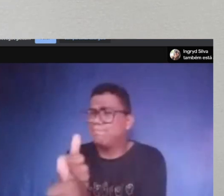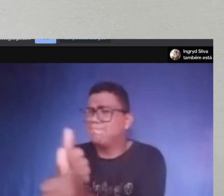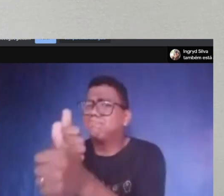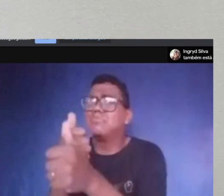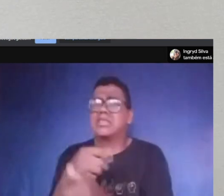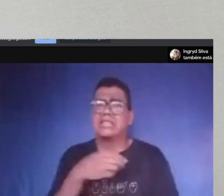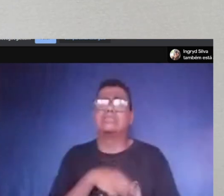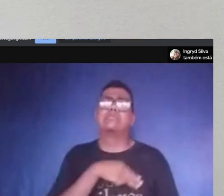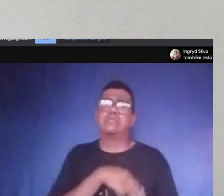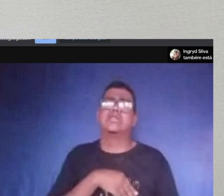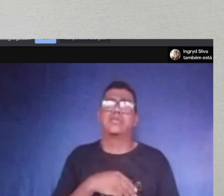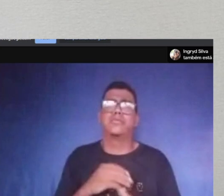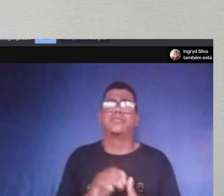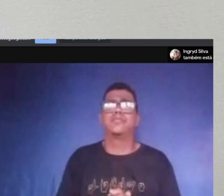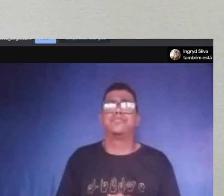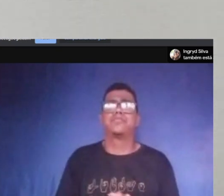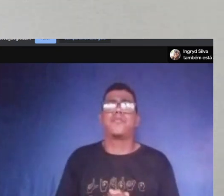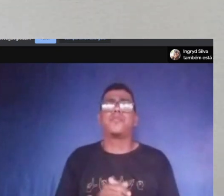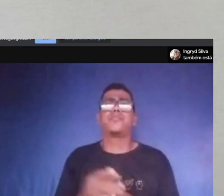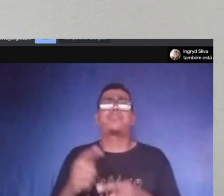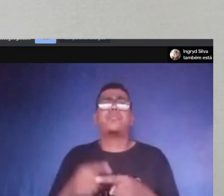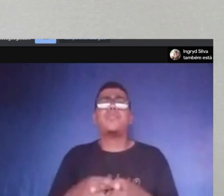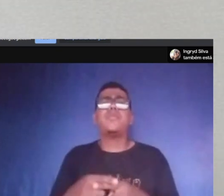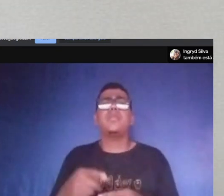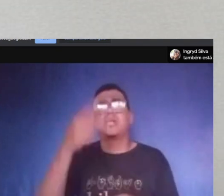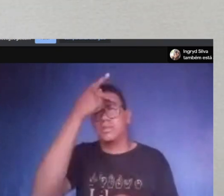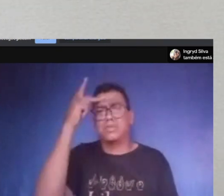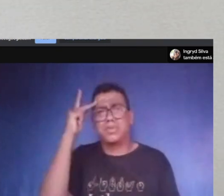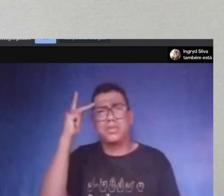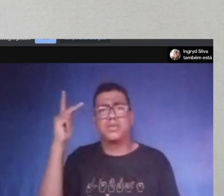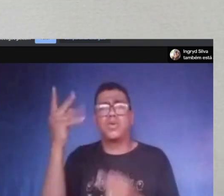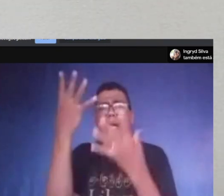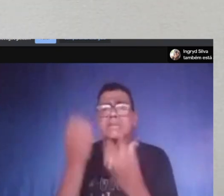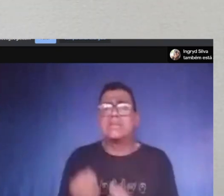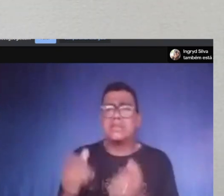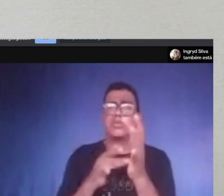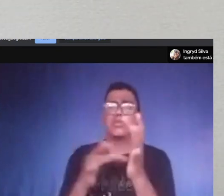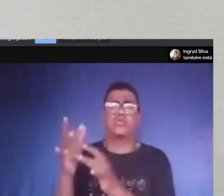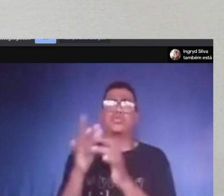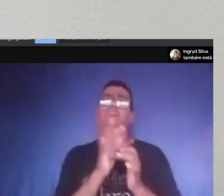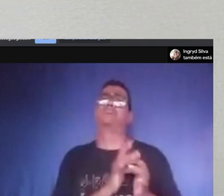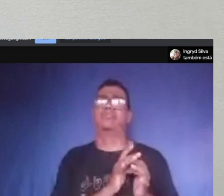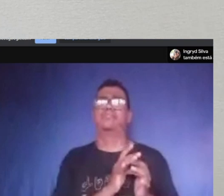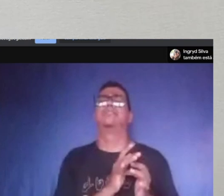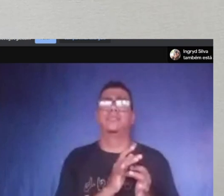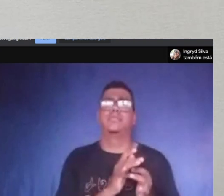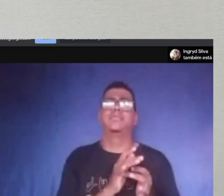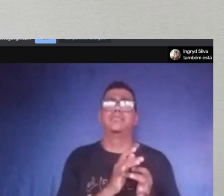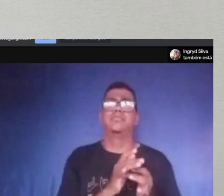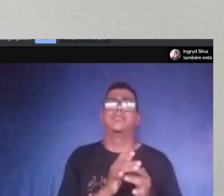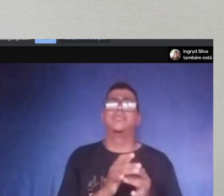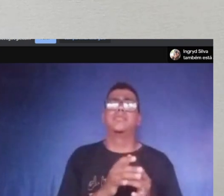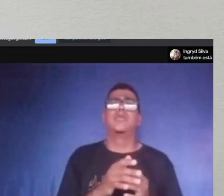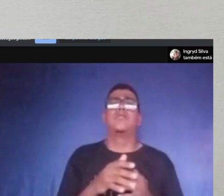pelas igrejas que estão espalhadas na face da terra, nos lugares, às vezes, de perseguição, nos lugares, às vezes, em que não tem perseguição, mas